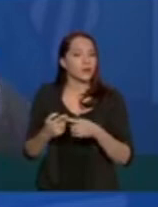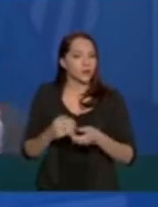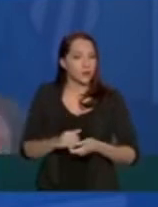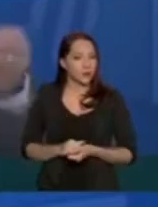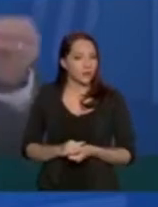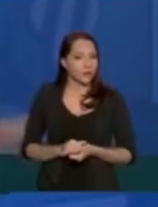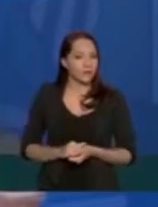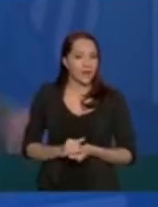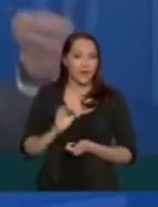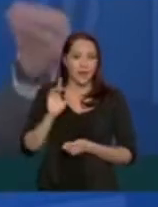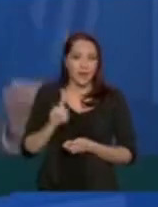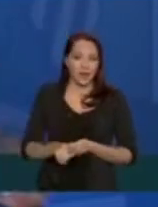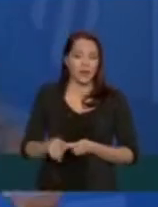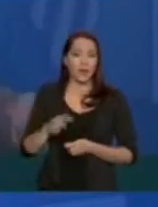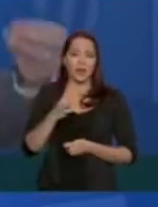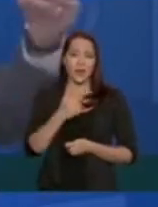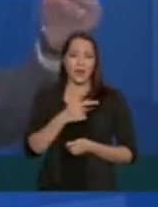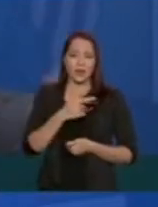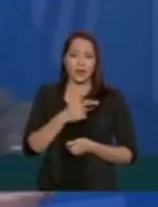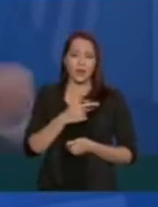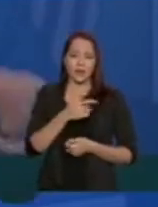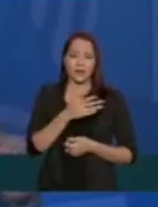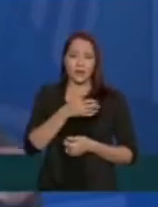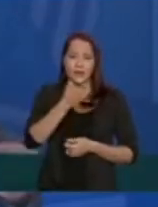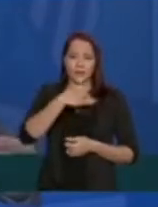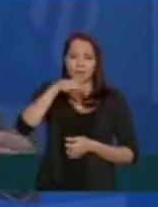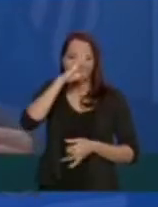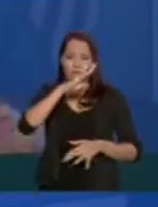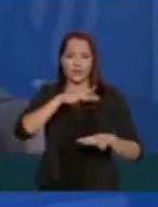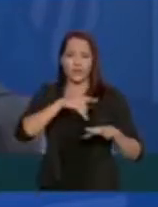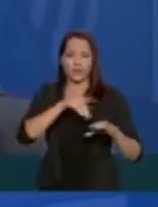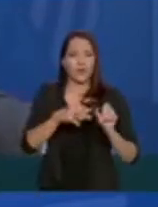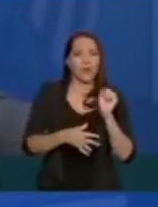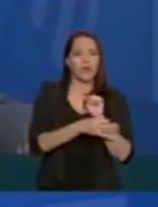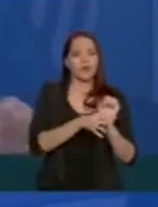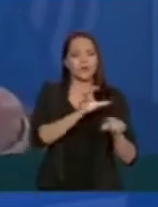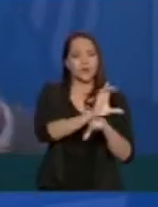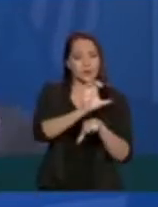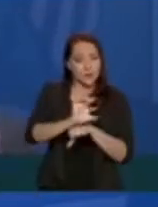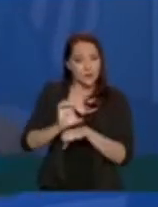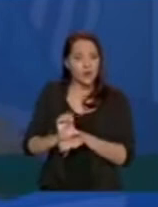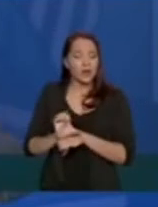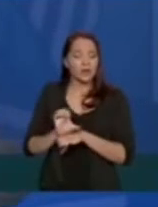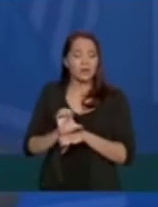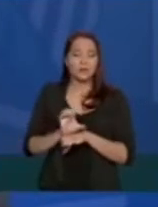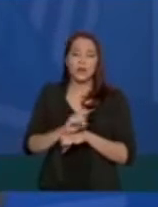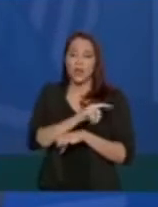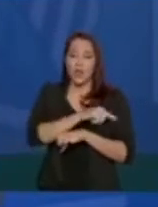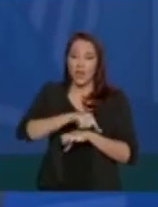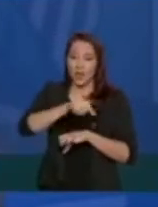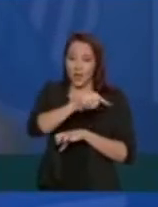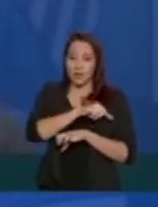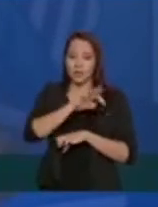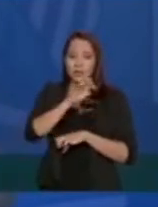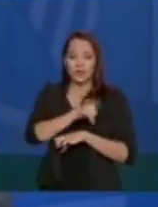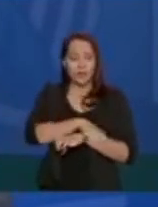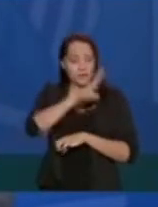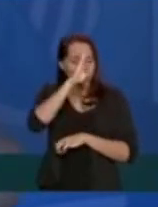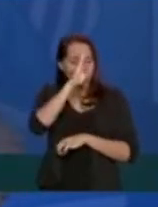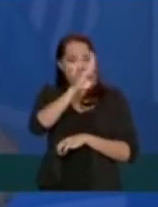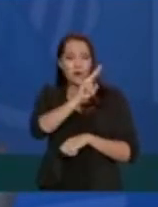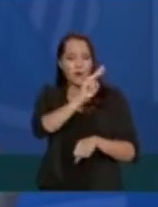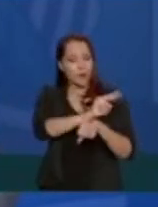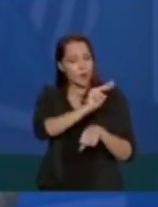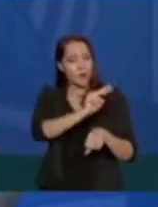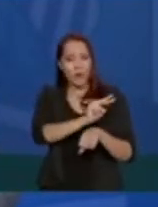Porque são as forças de segurança dos estados a primeira grande guardiã